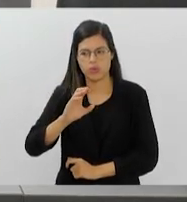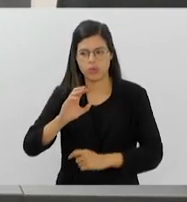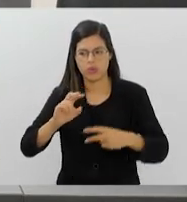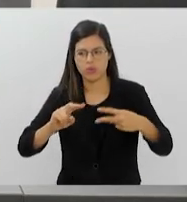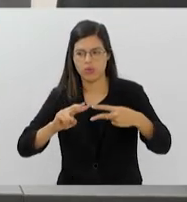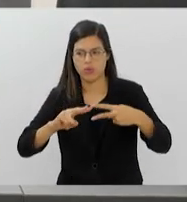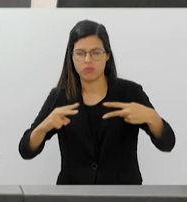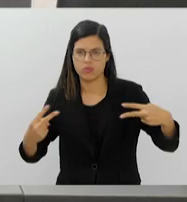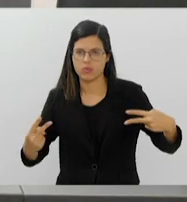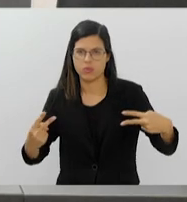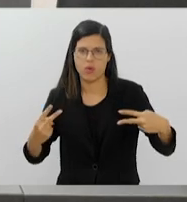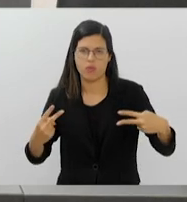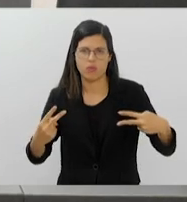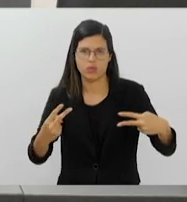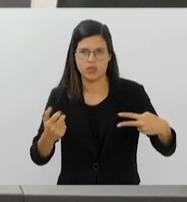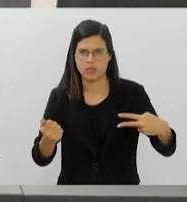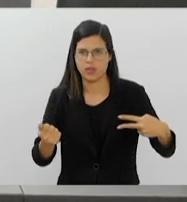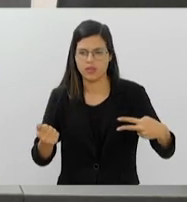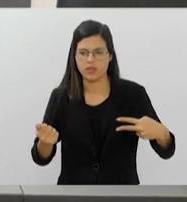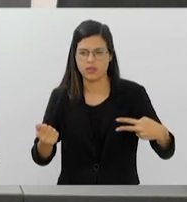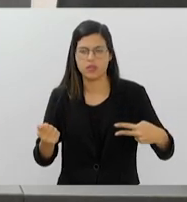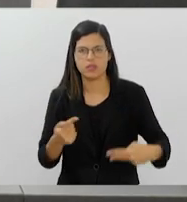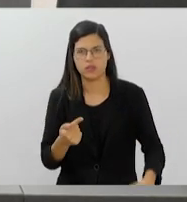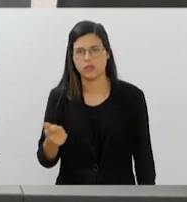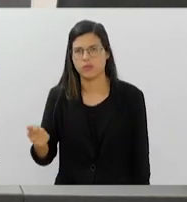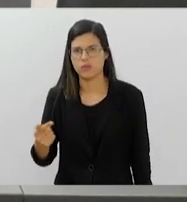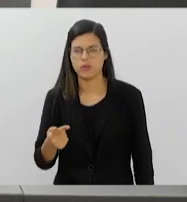17P13.3. Para parecer, deputado Luiz Paulo.